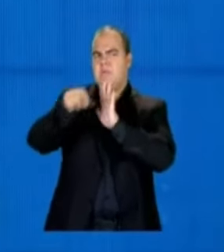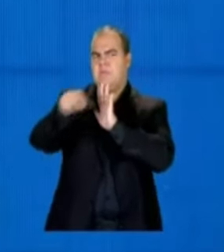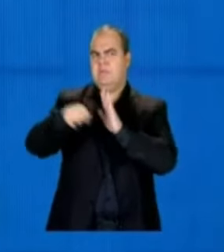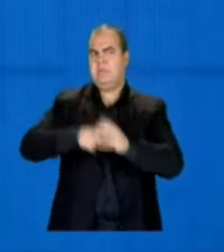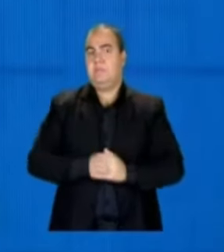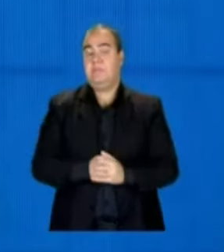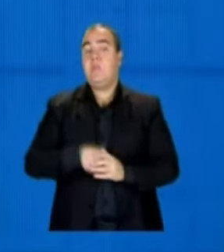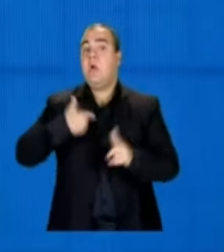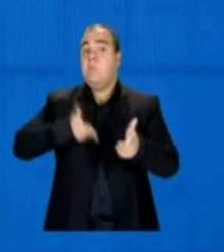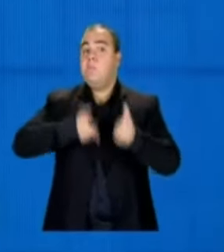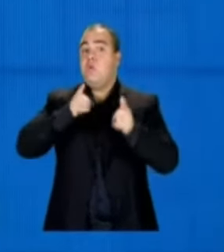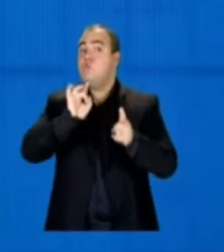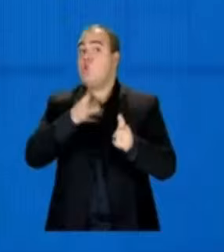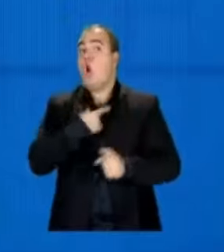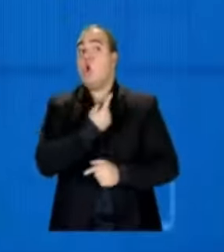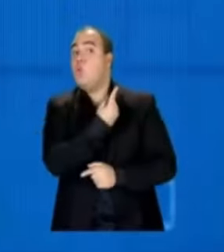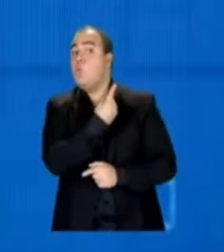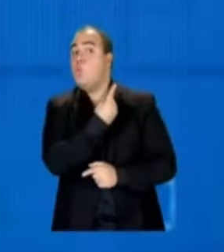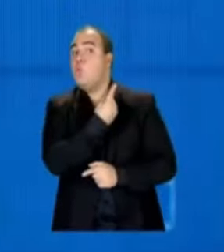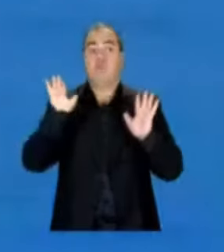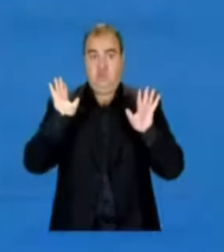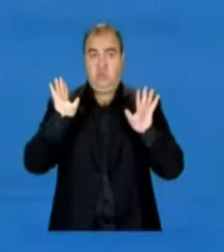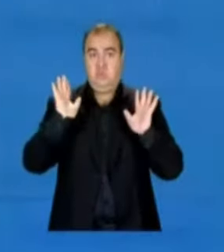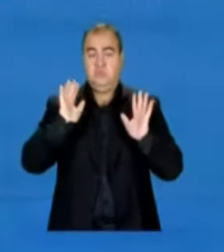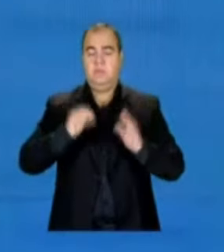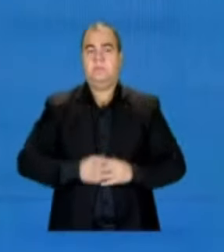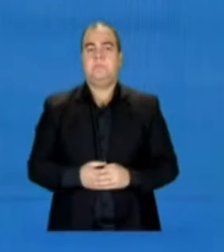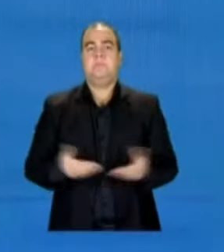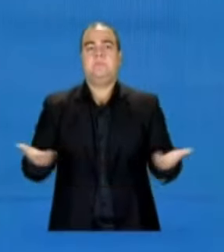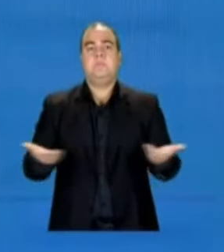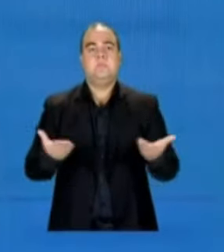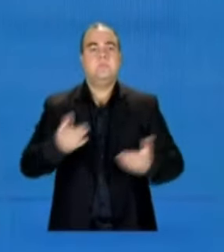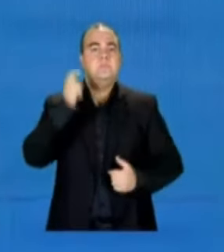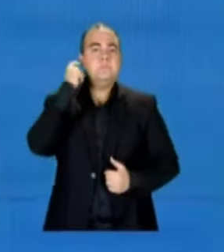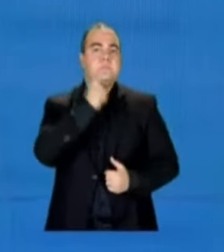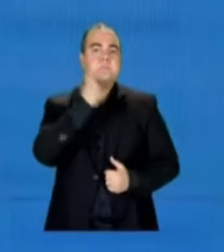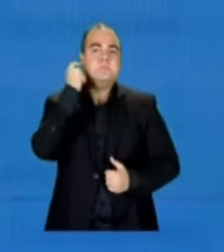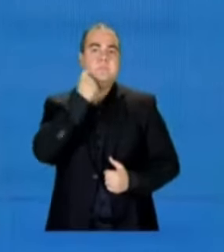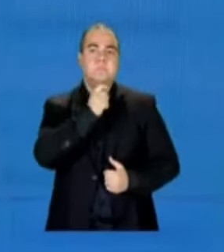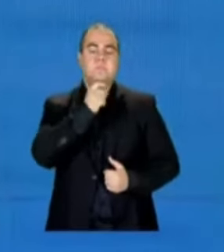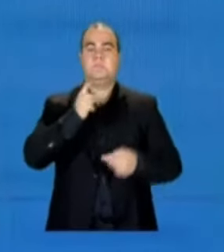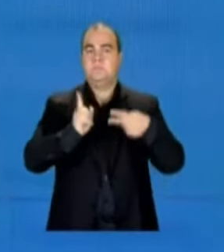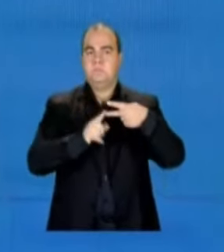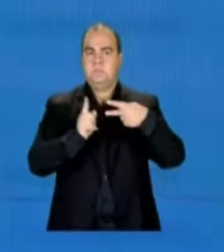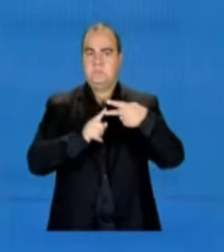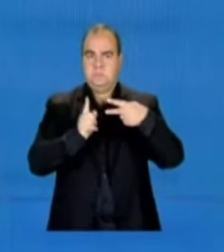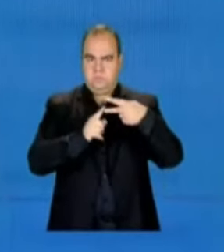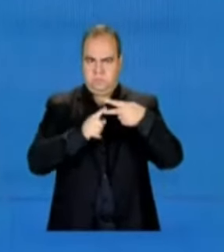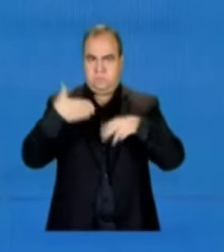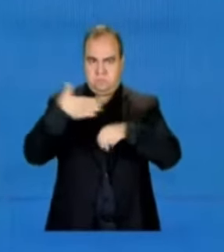só em último caso o candidato Ricardo Nunes é o segundo a participar eu vou sortear aqui o tema